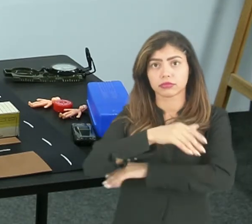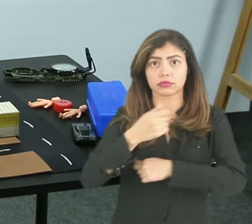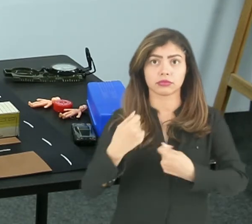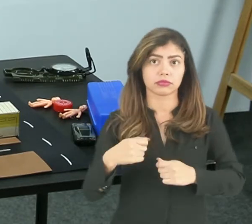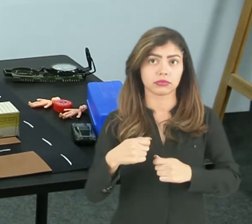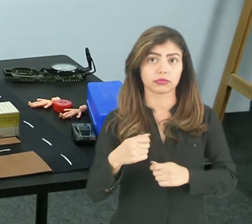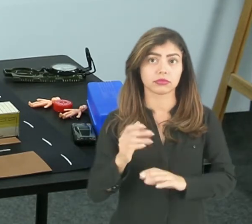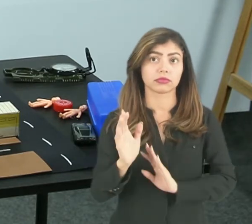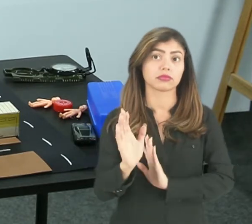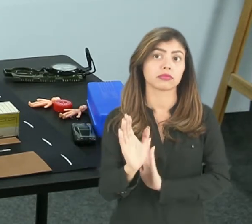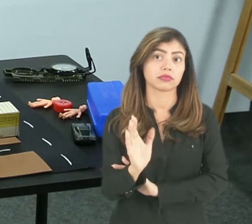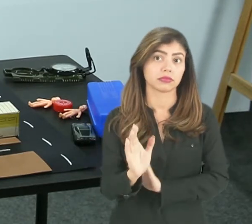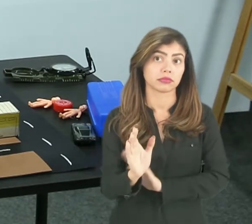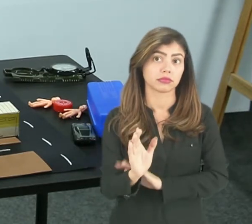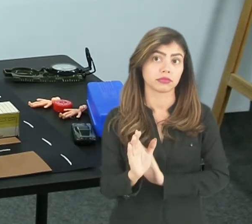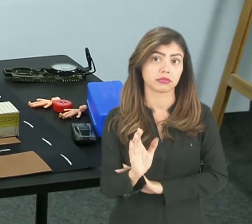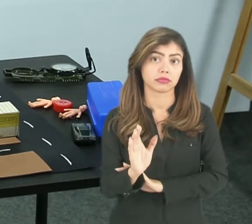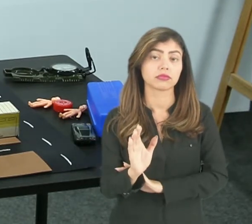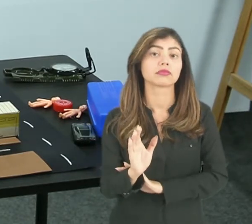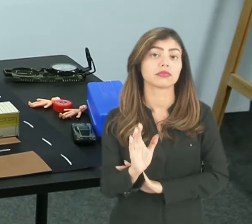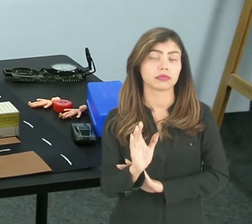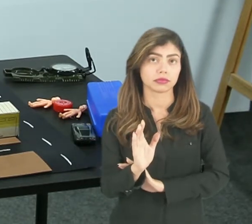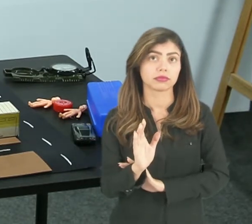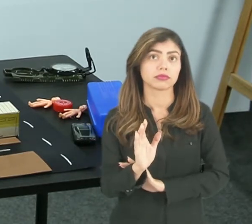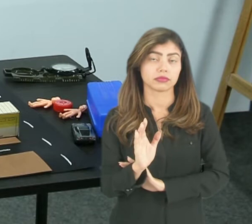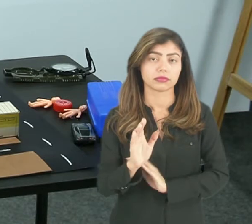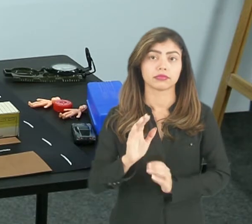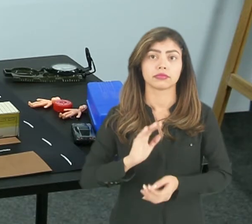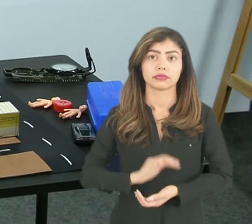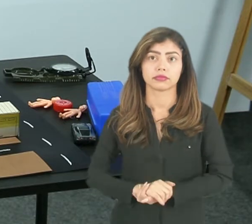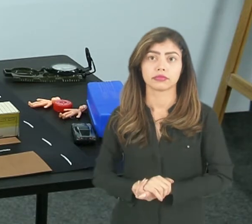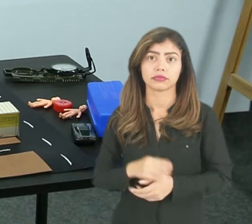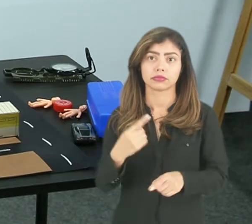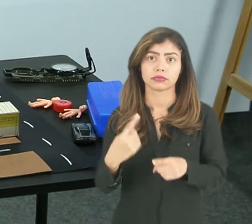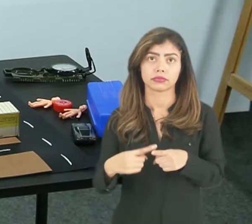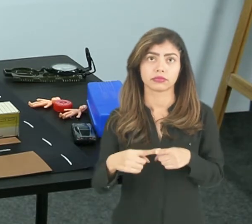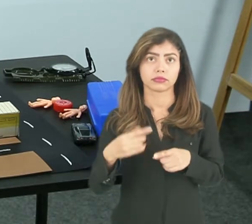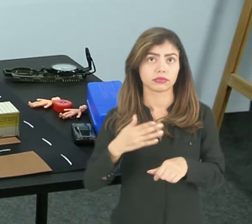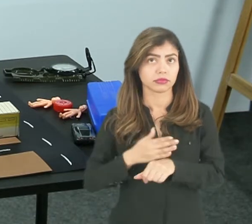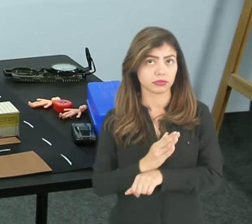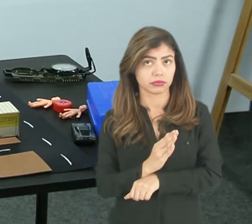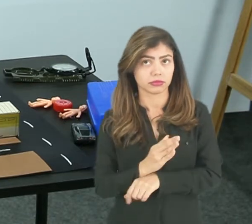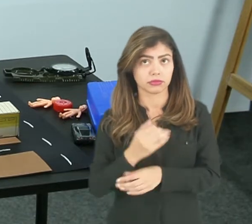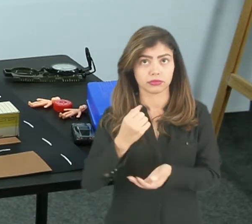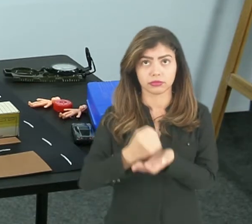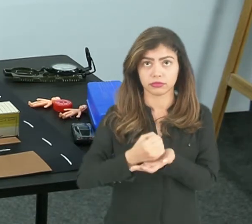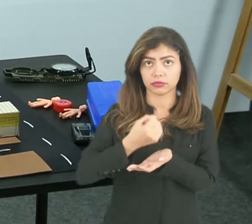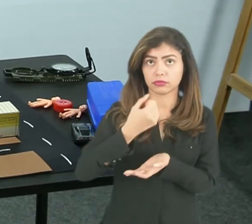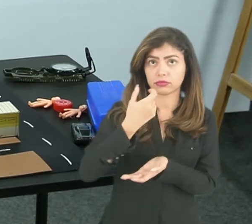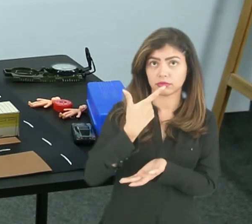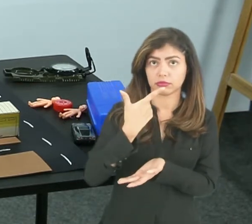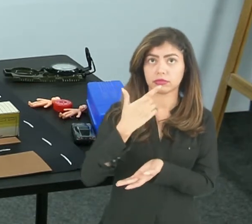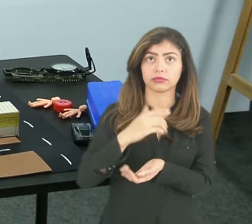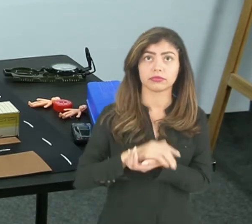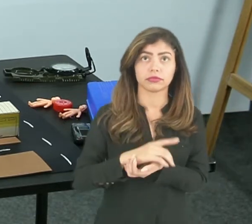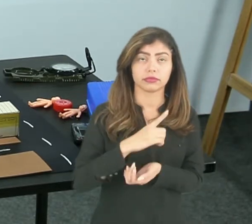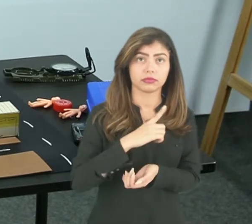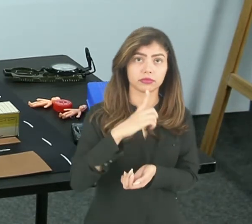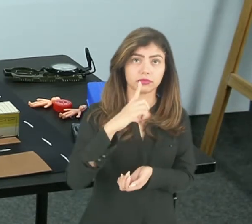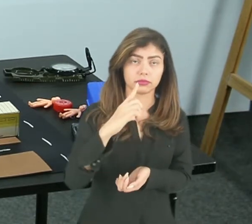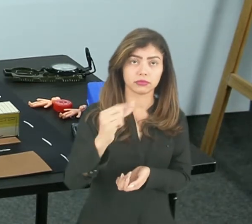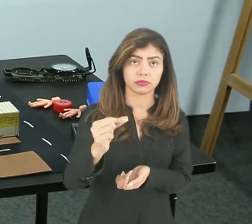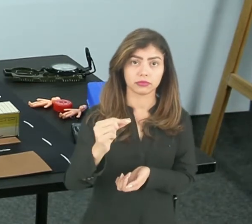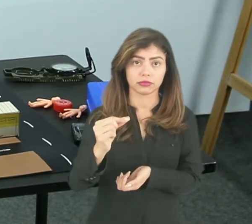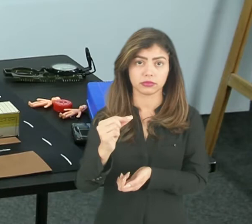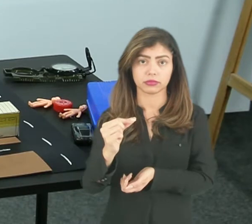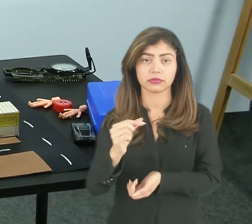precisava virar para a direita, porque ele teria que passar pela farmácia. Então, ele